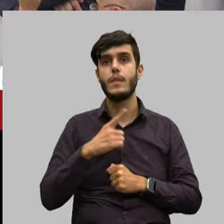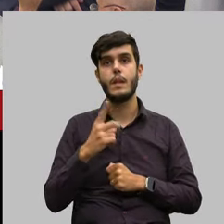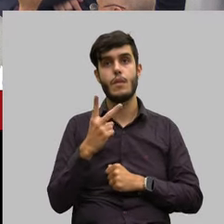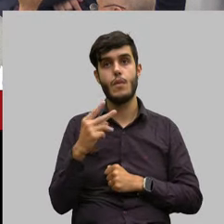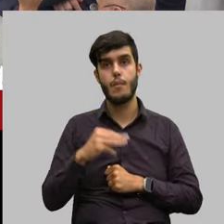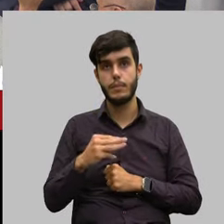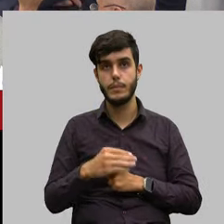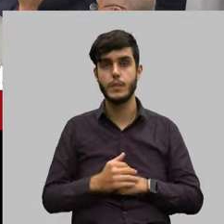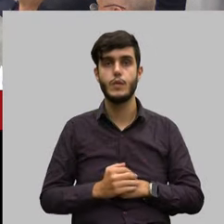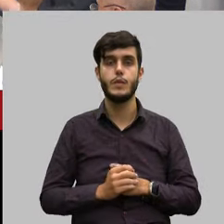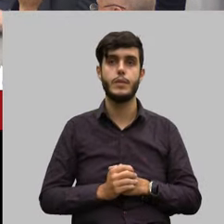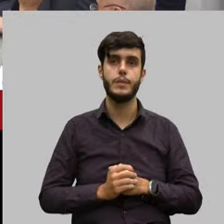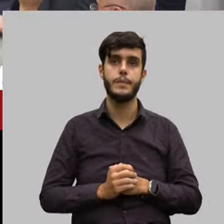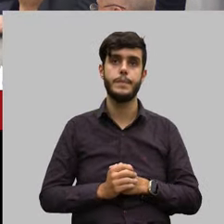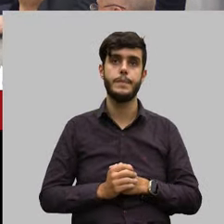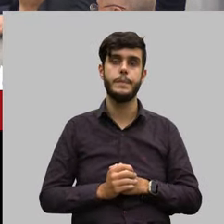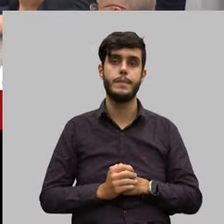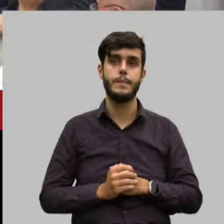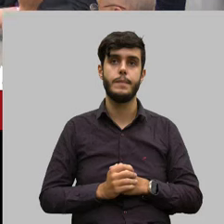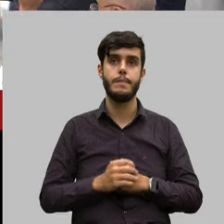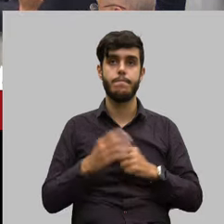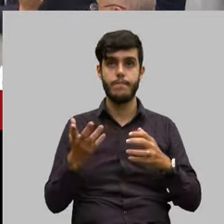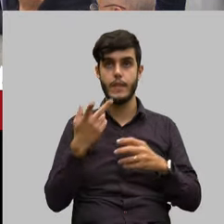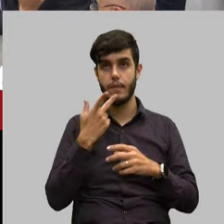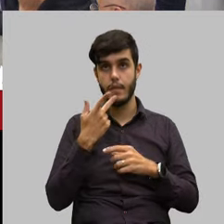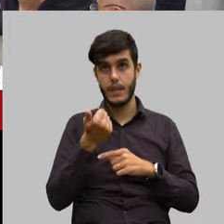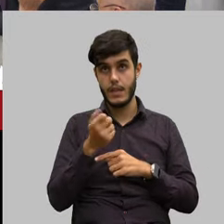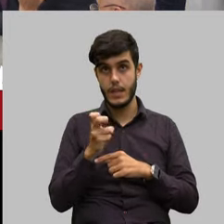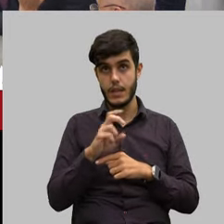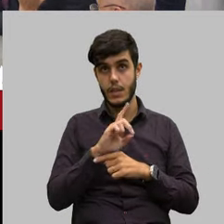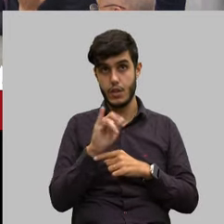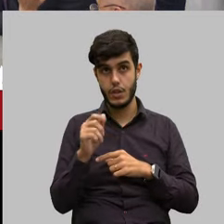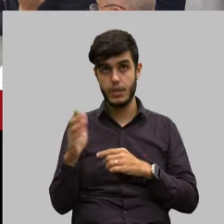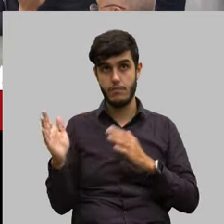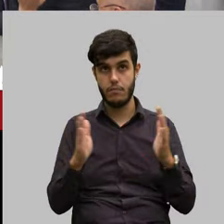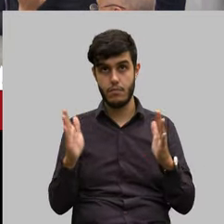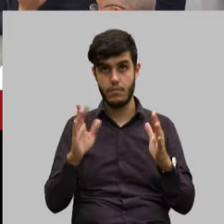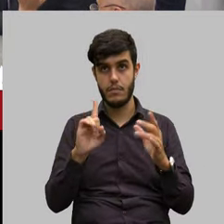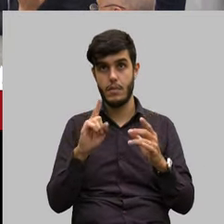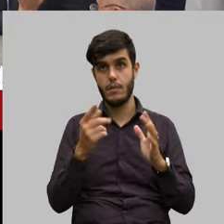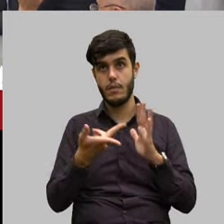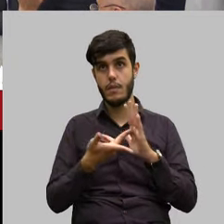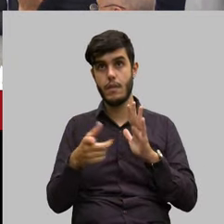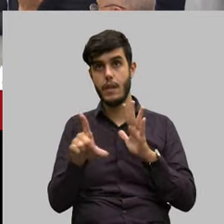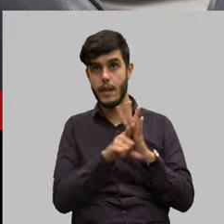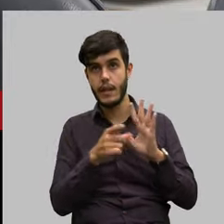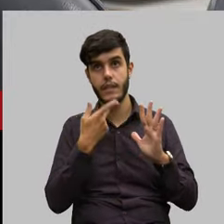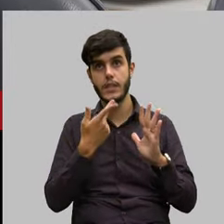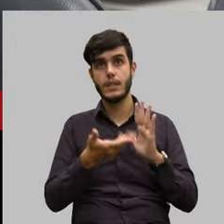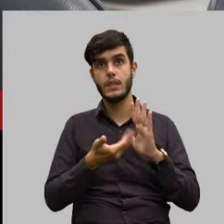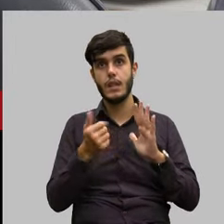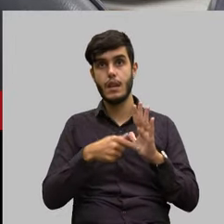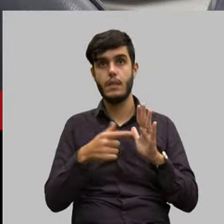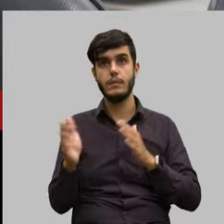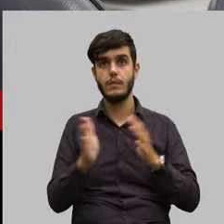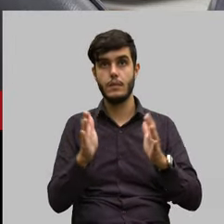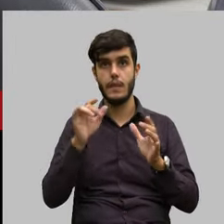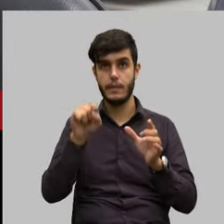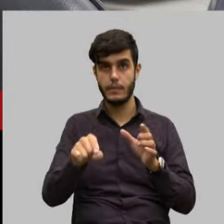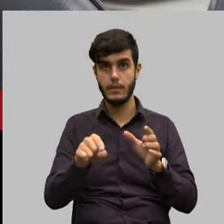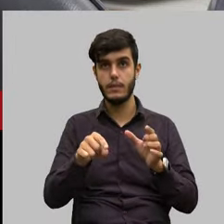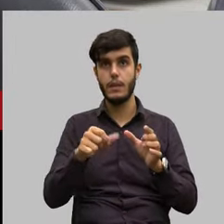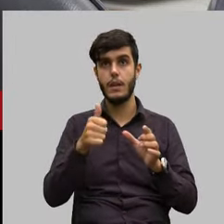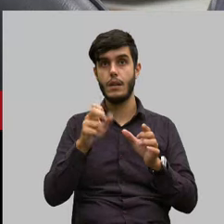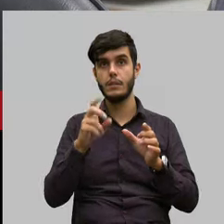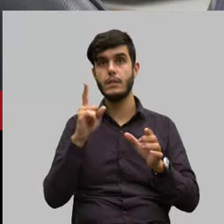senhora estar a 15 dias não exime a senhora por lei por obrigação de quem assumiu a pasta de